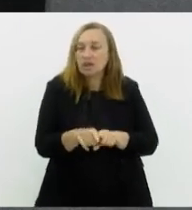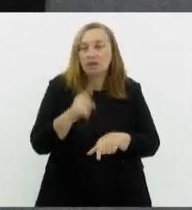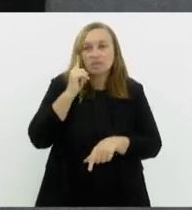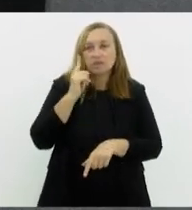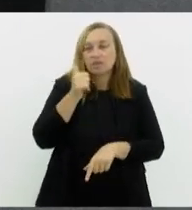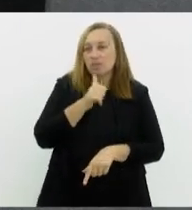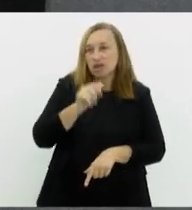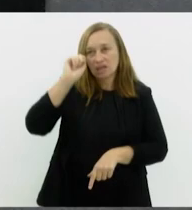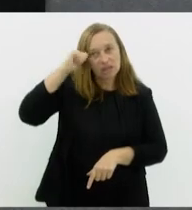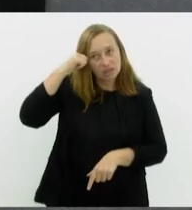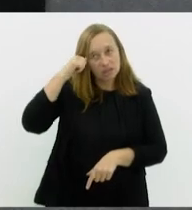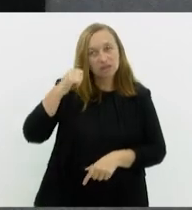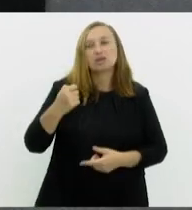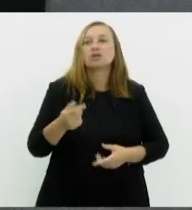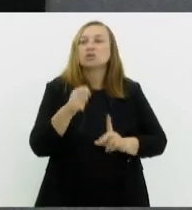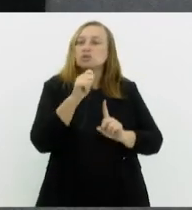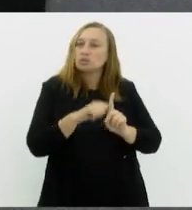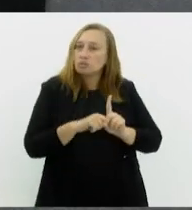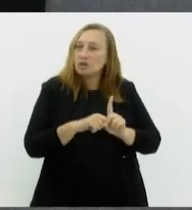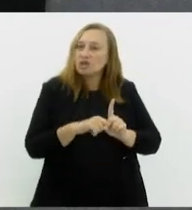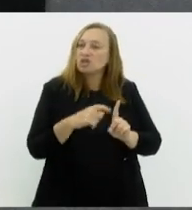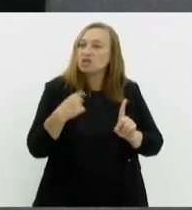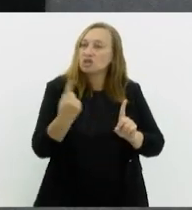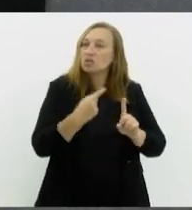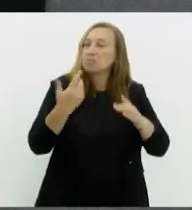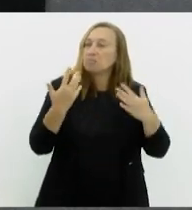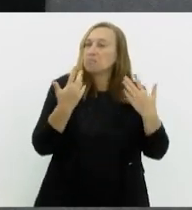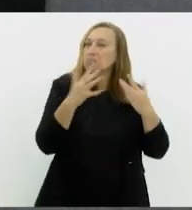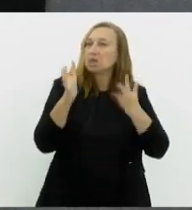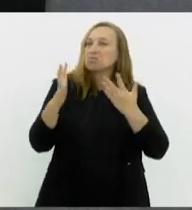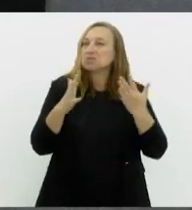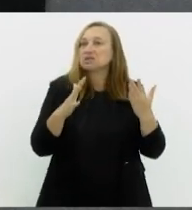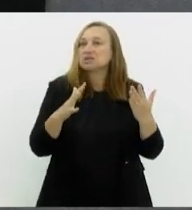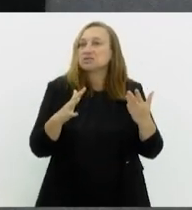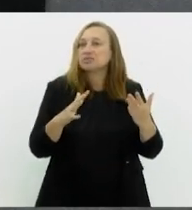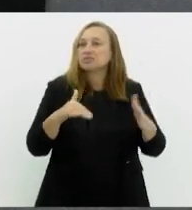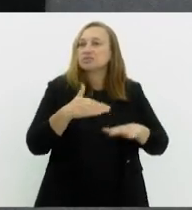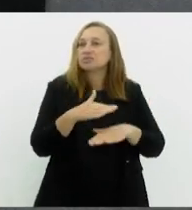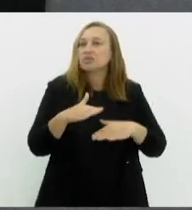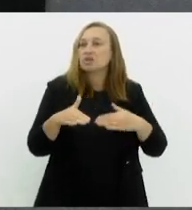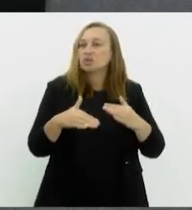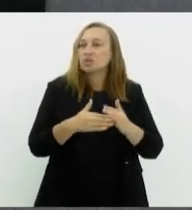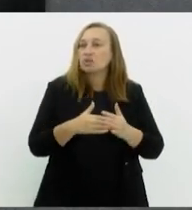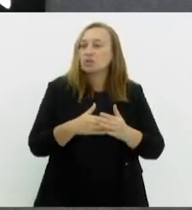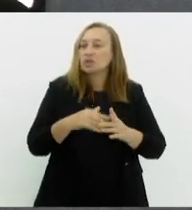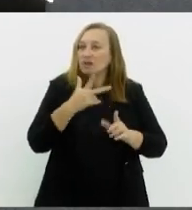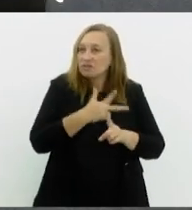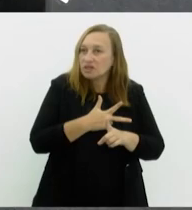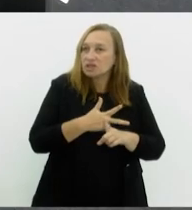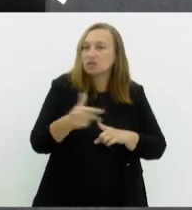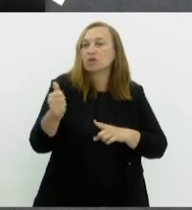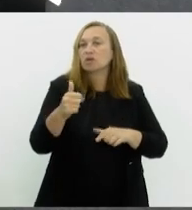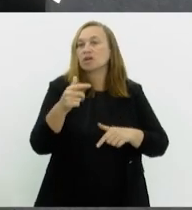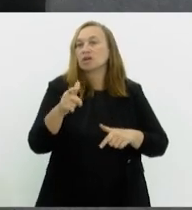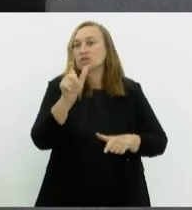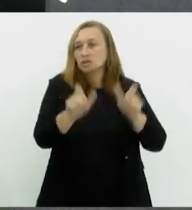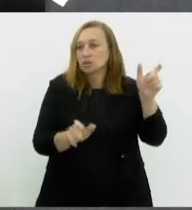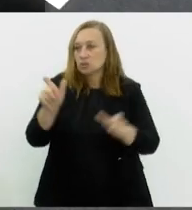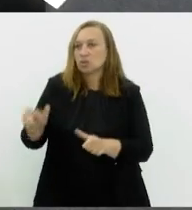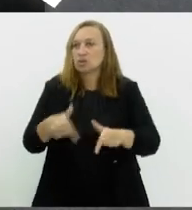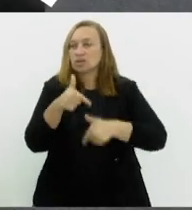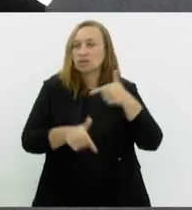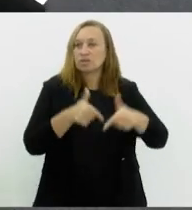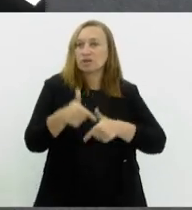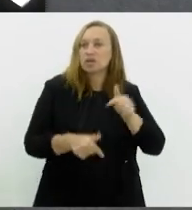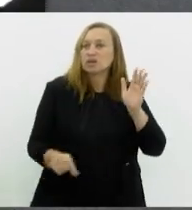mulheres negras, no mês em que a gente celebra toda a conquista dos trabalhadores e das trabalhadoras